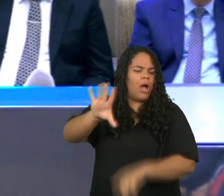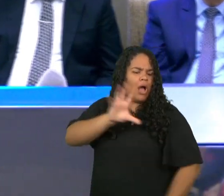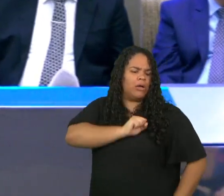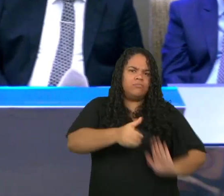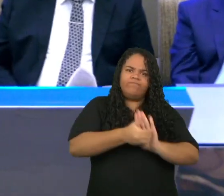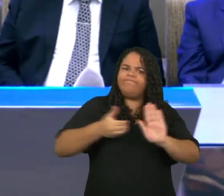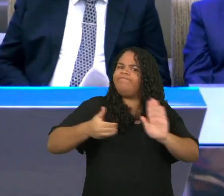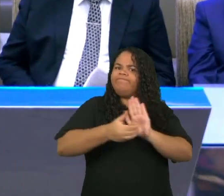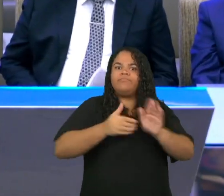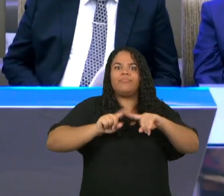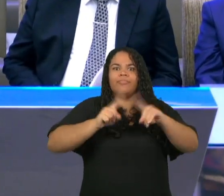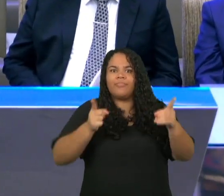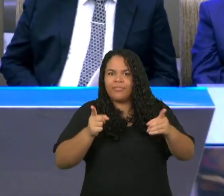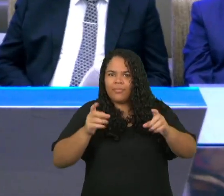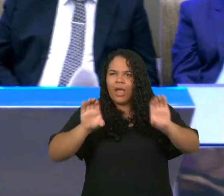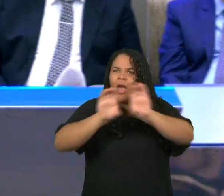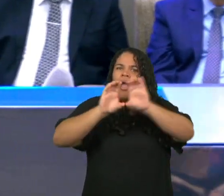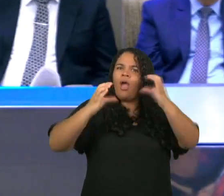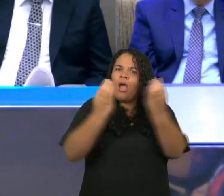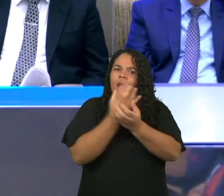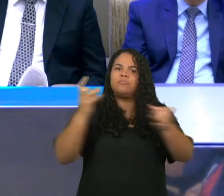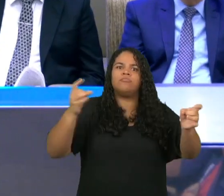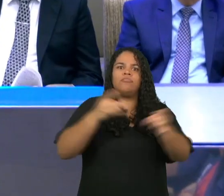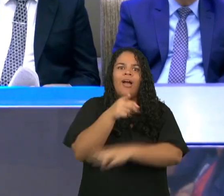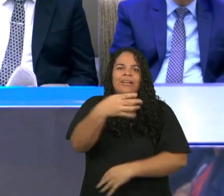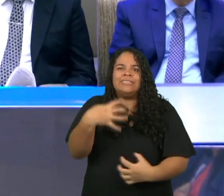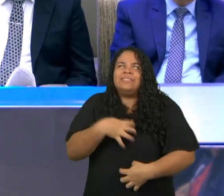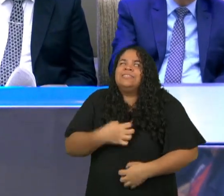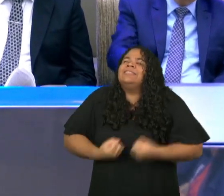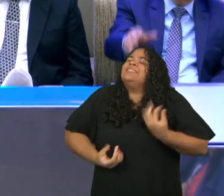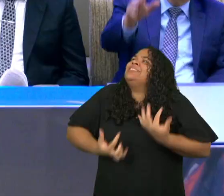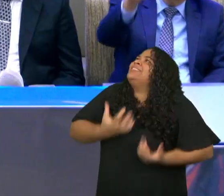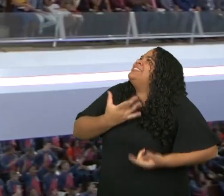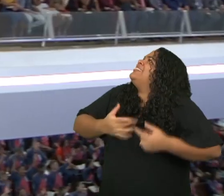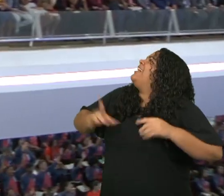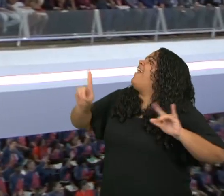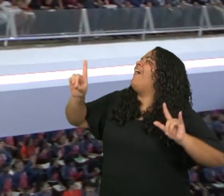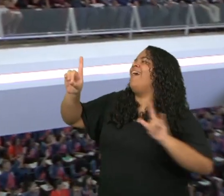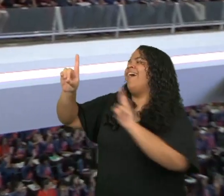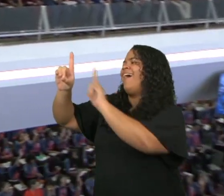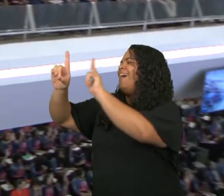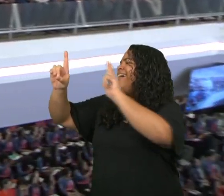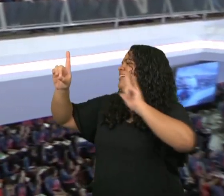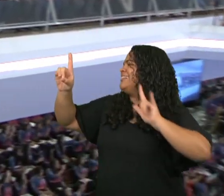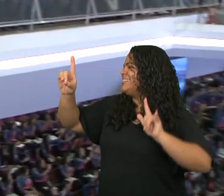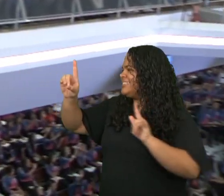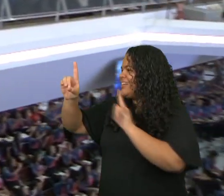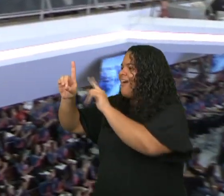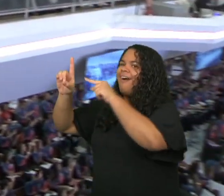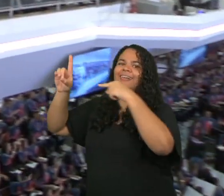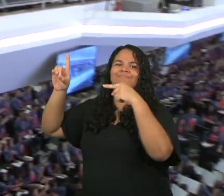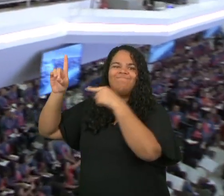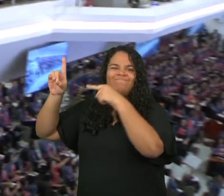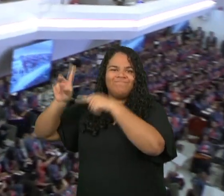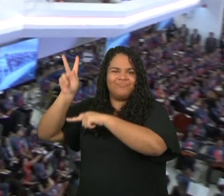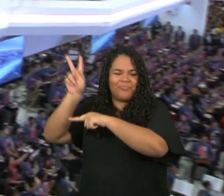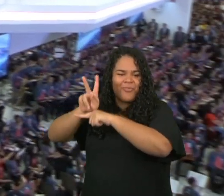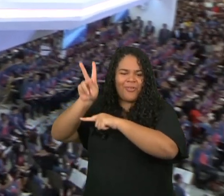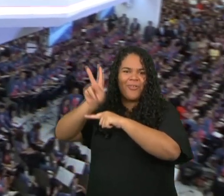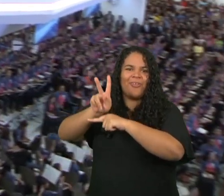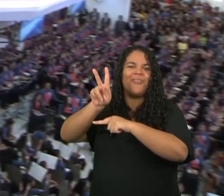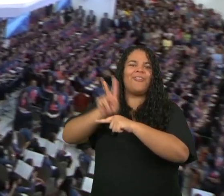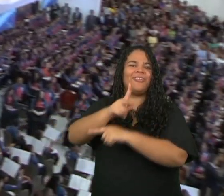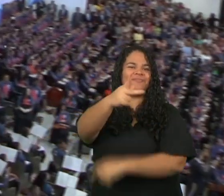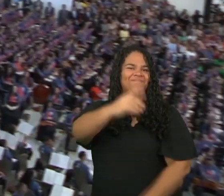desse congresso dizendo: eu te amo, Senhor. Eu te amo, Senhor. E ele vai dizer: eu vou te guardar. Eu vou